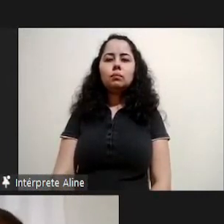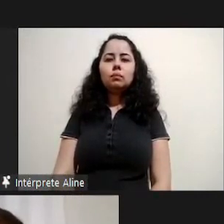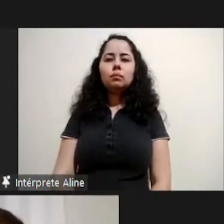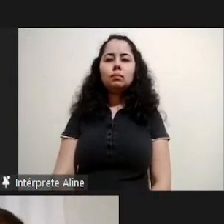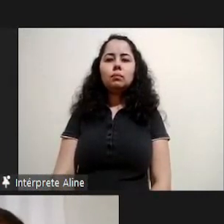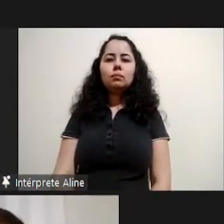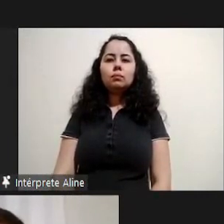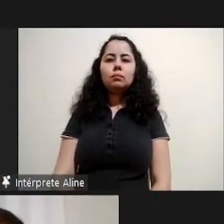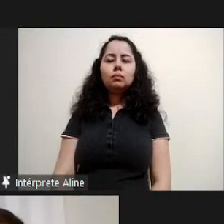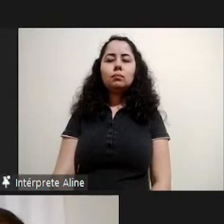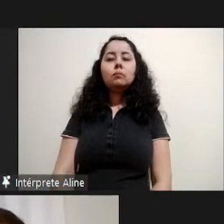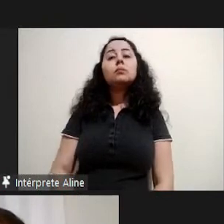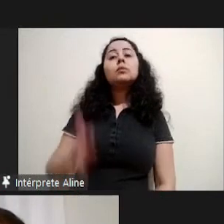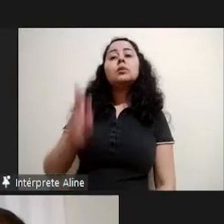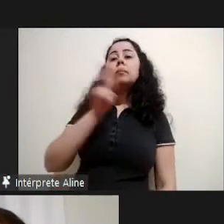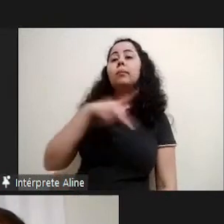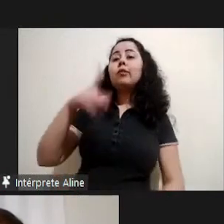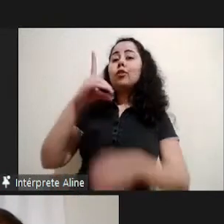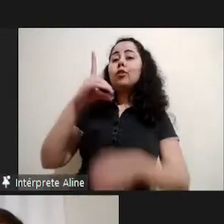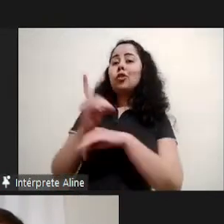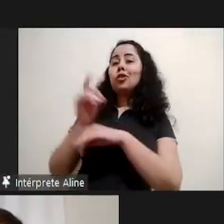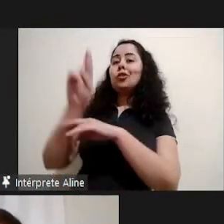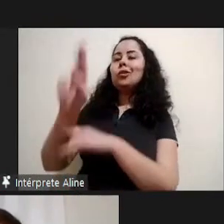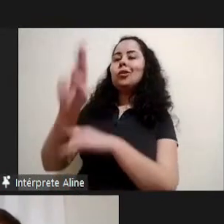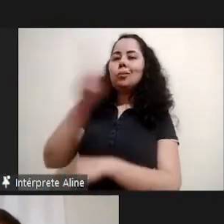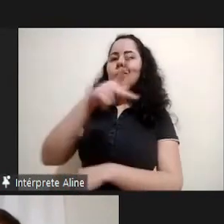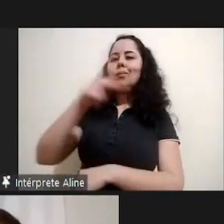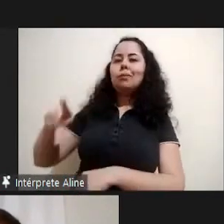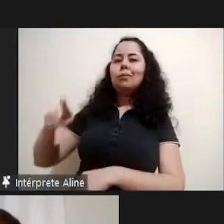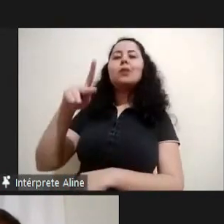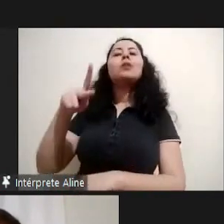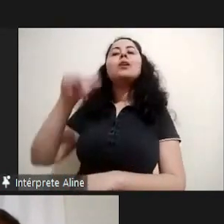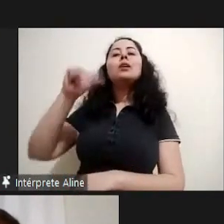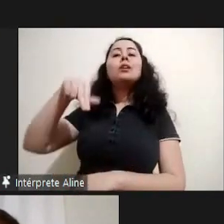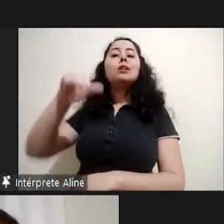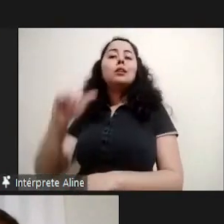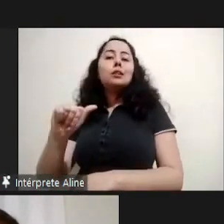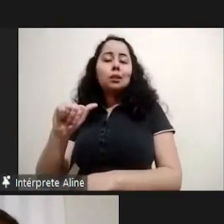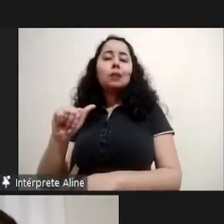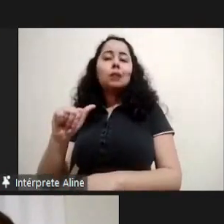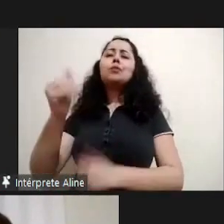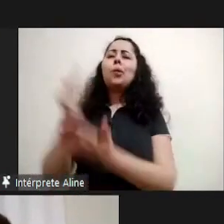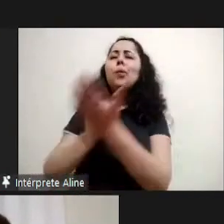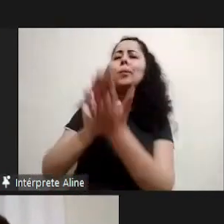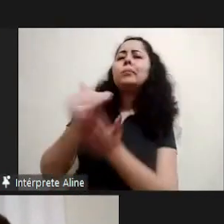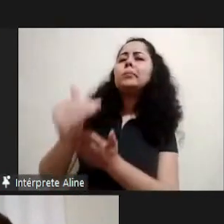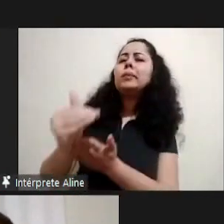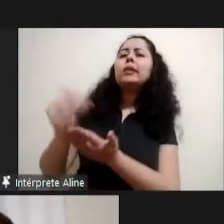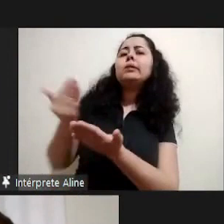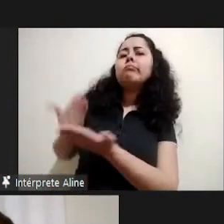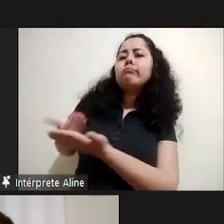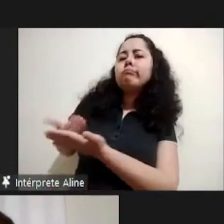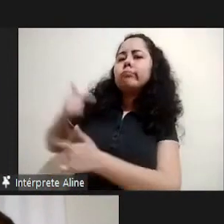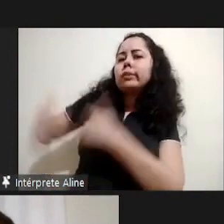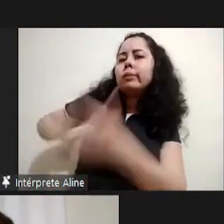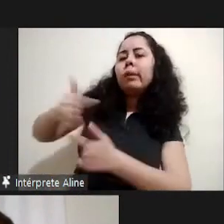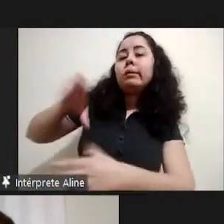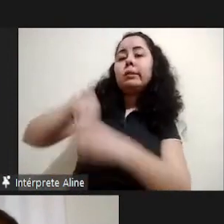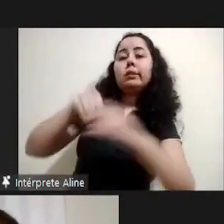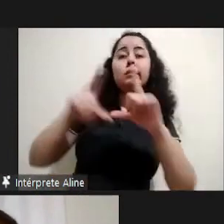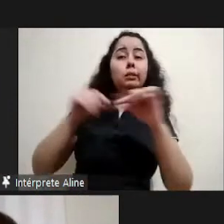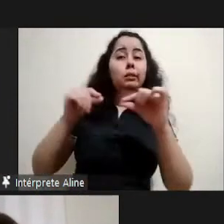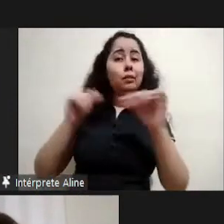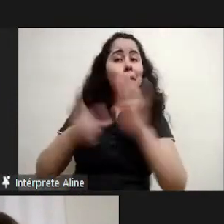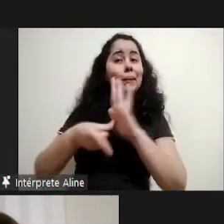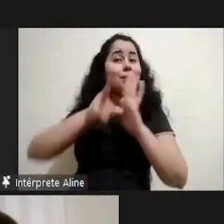A professora doutora Ana Cristina Lima Santos Barbosa iniciou sua trajetória na UFJF ainda na graduação,